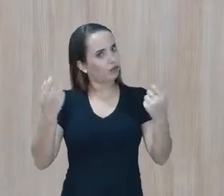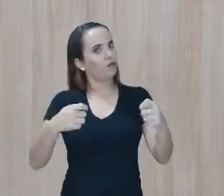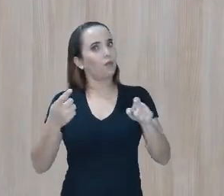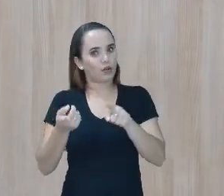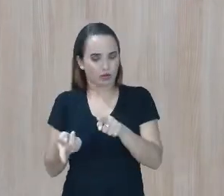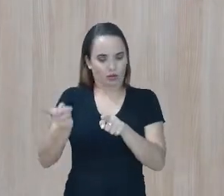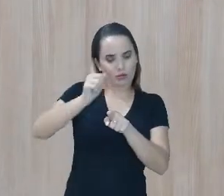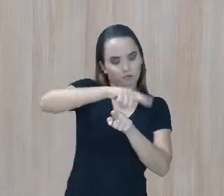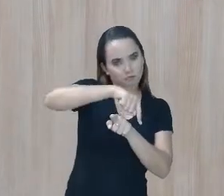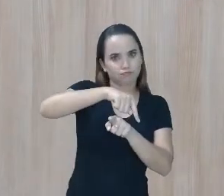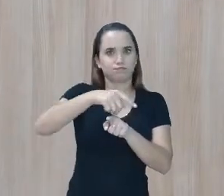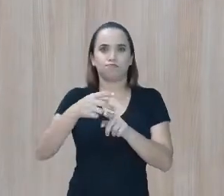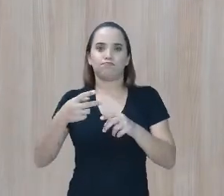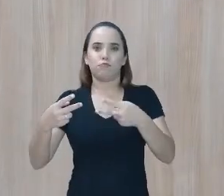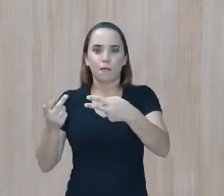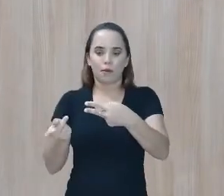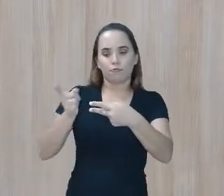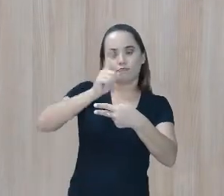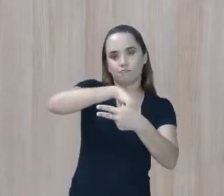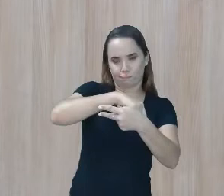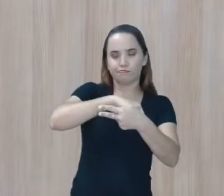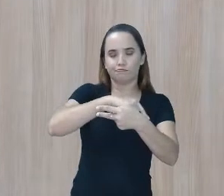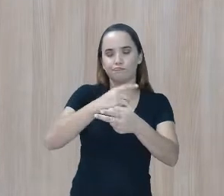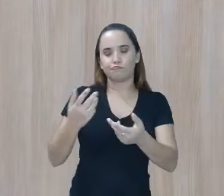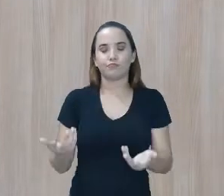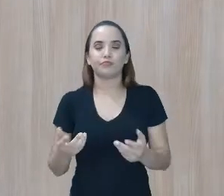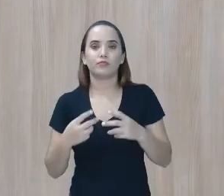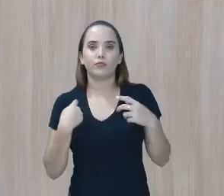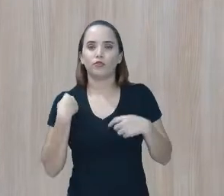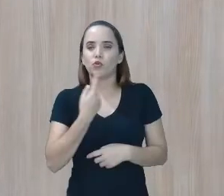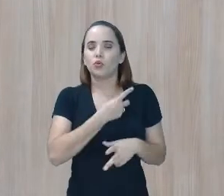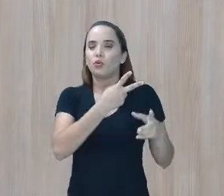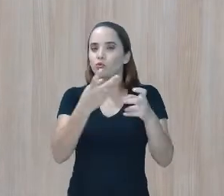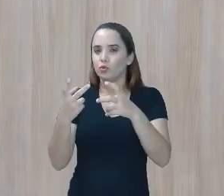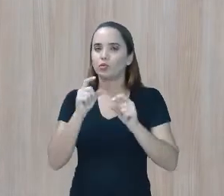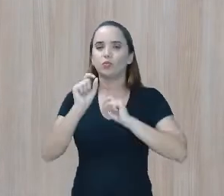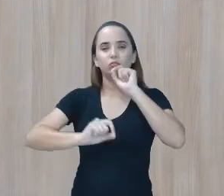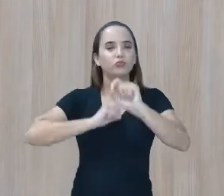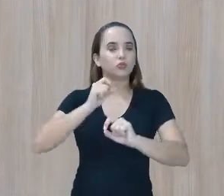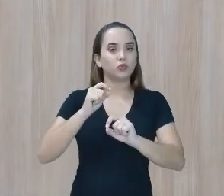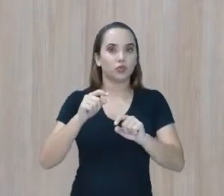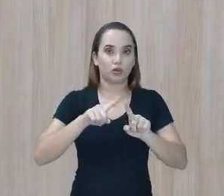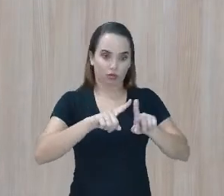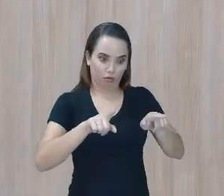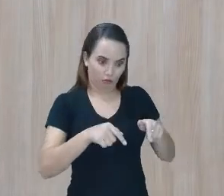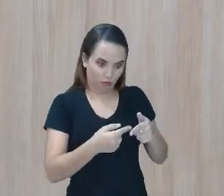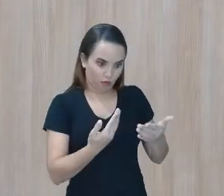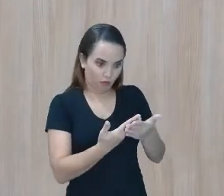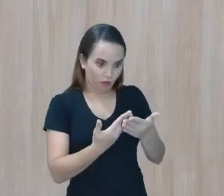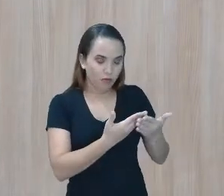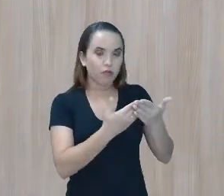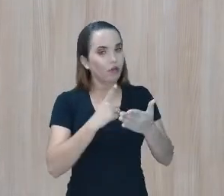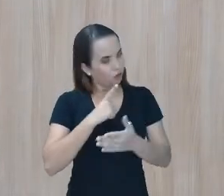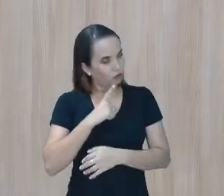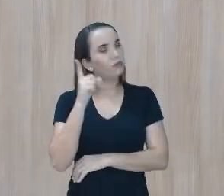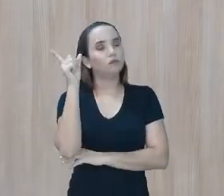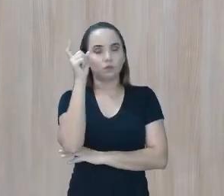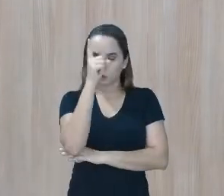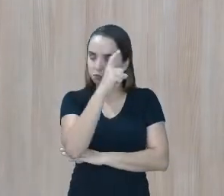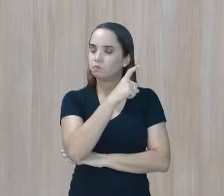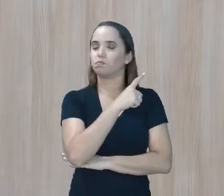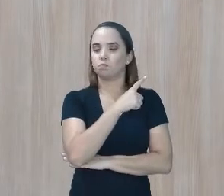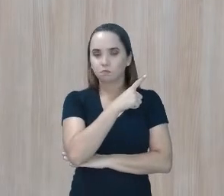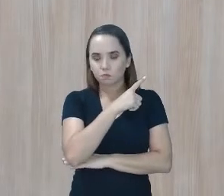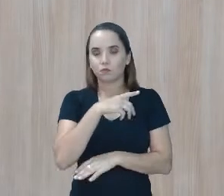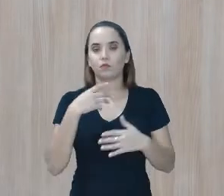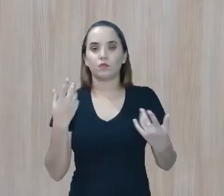gente está insistindo bastante nessa passagem porque a gente percebe muitas vezes na sala de aula que existe essa dificuldade. Ou seja, quando eu